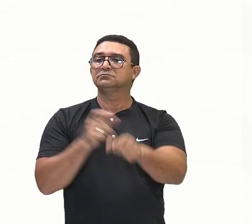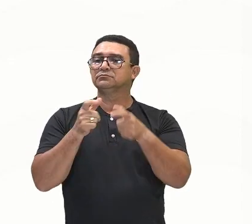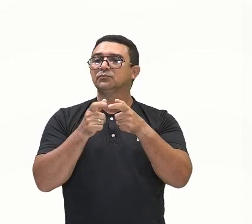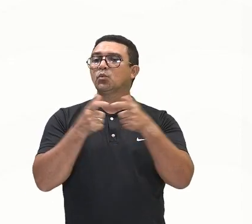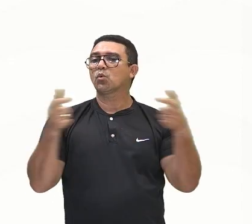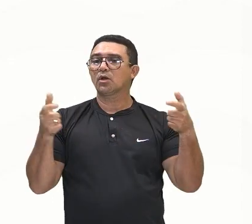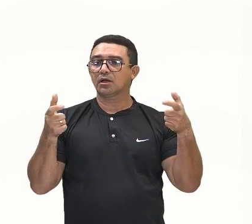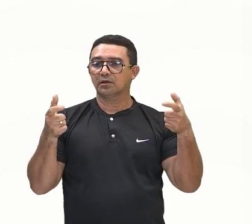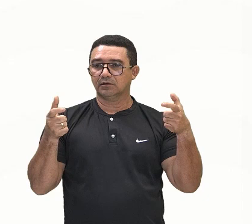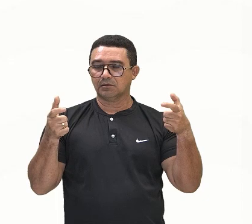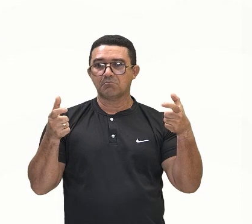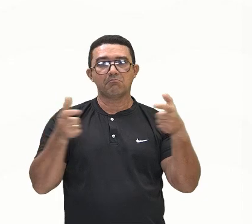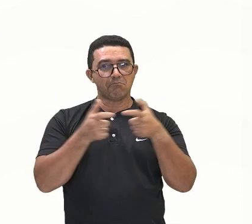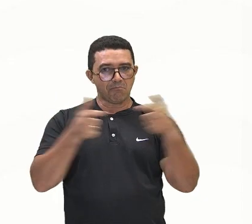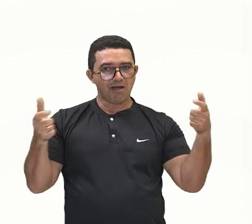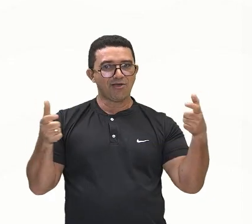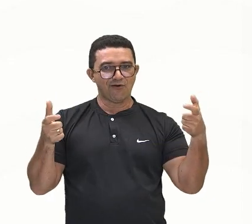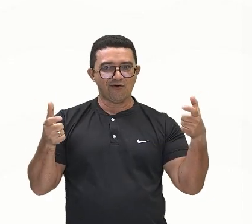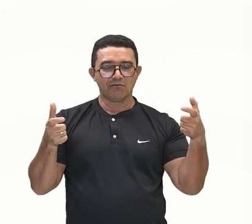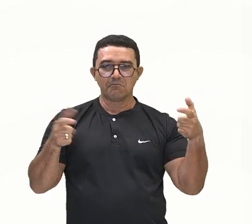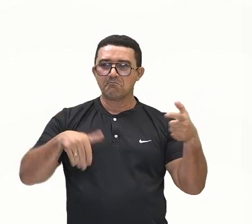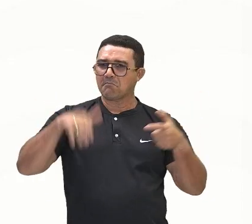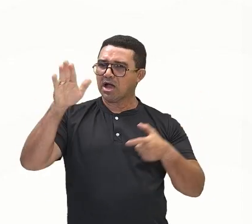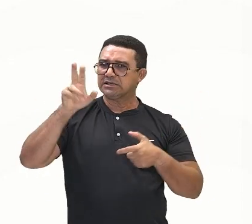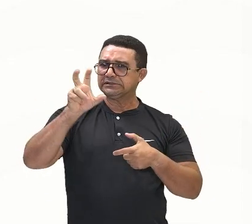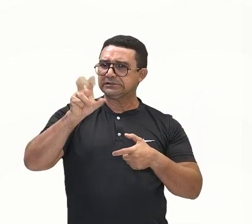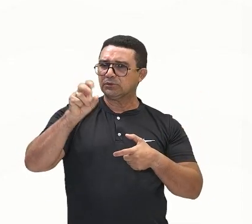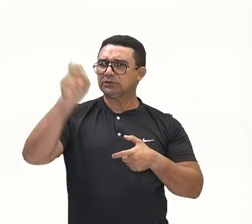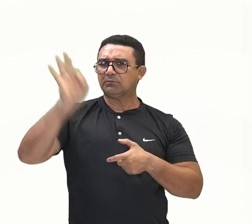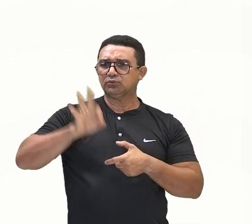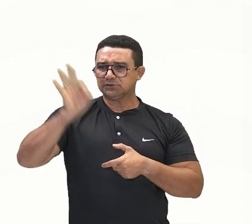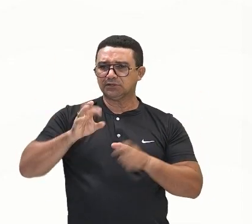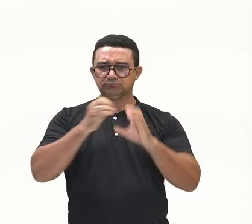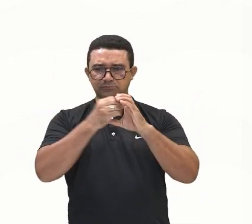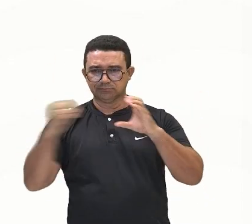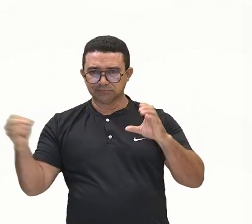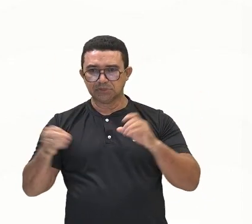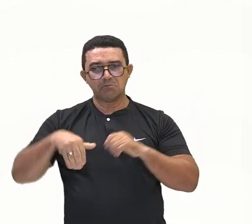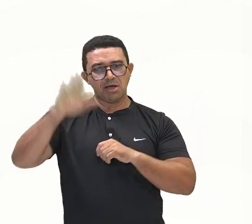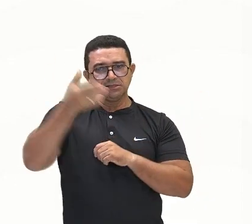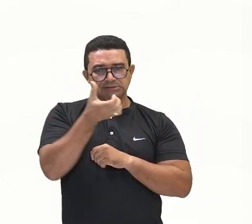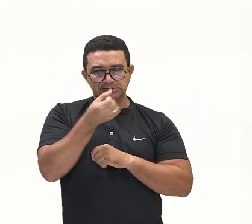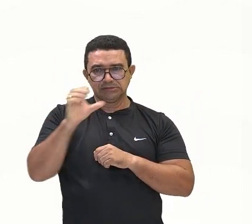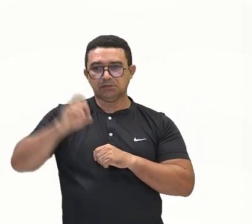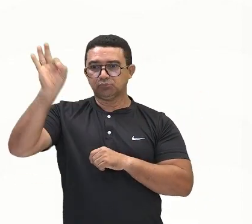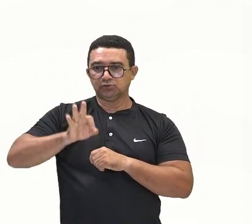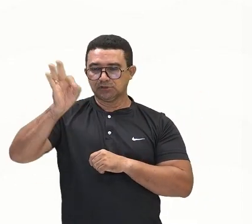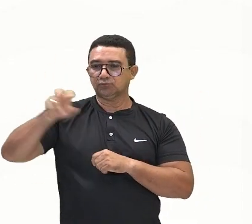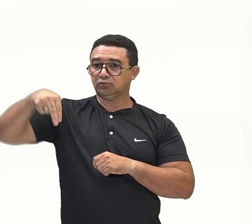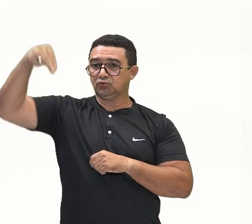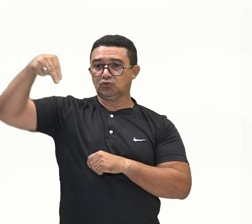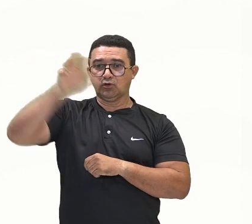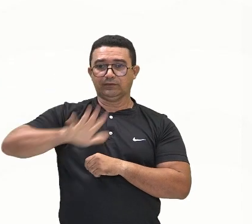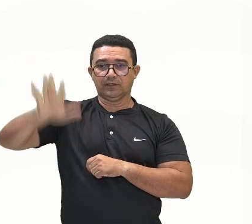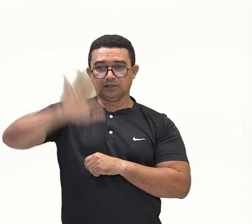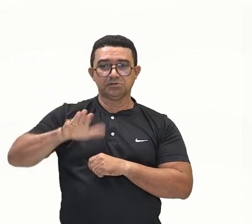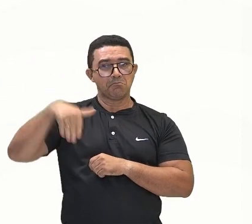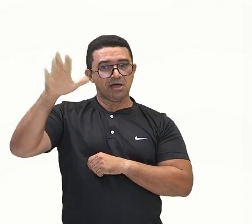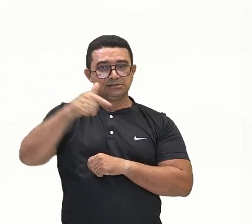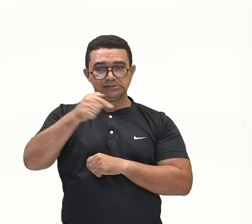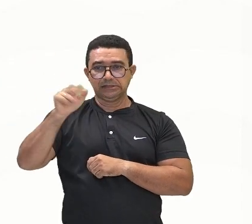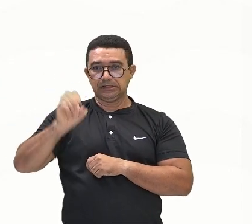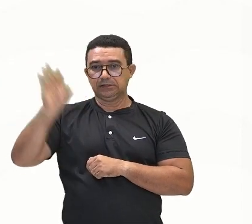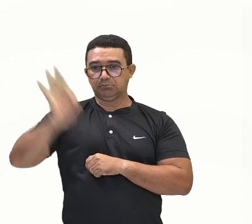da população. Sim, mais de 50% no centro-oeste, mais de 60% no nordeste e mais de 70%